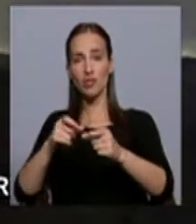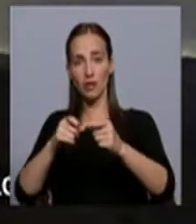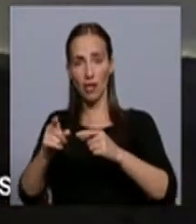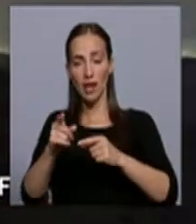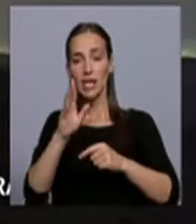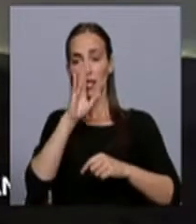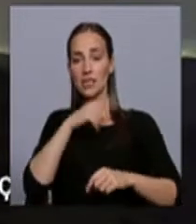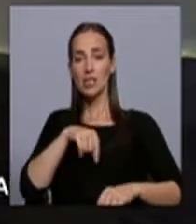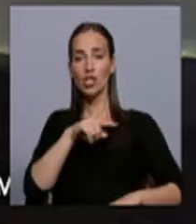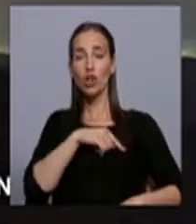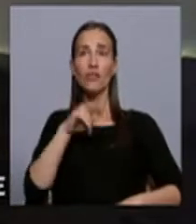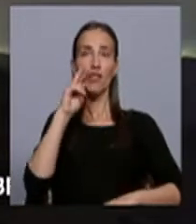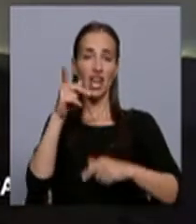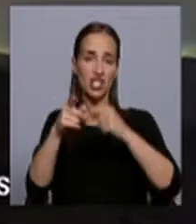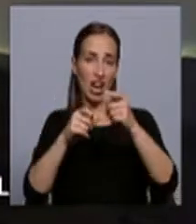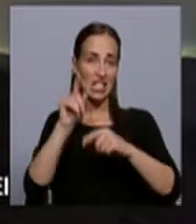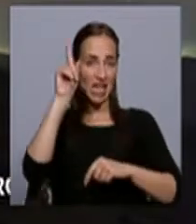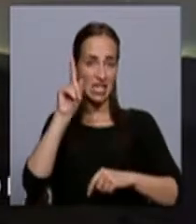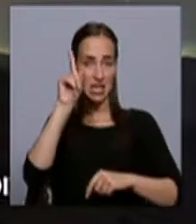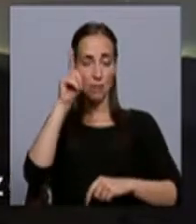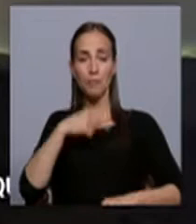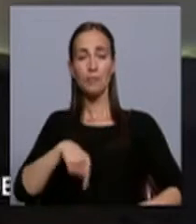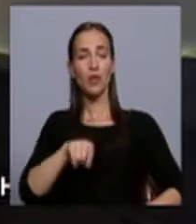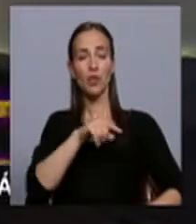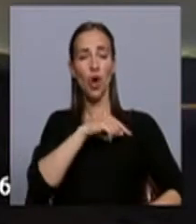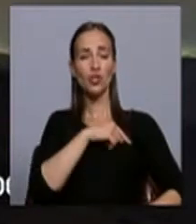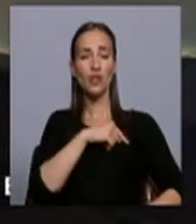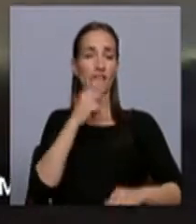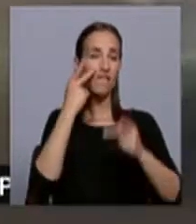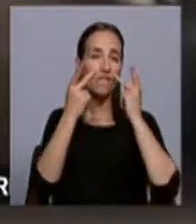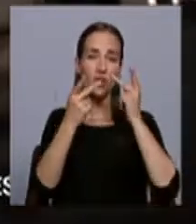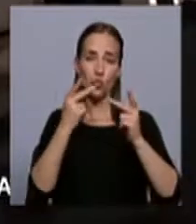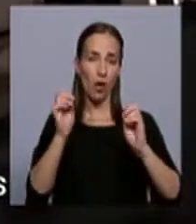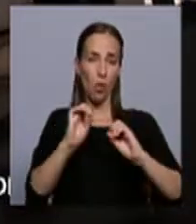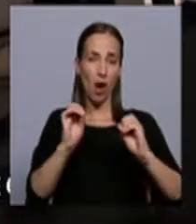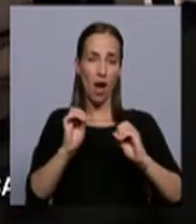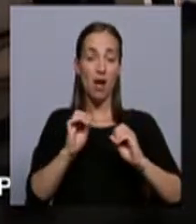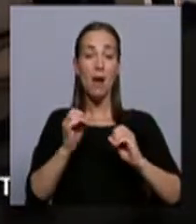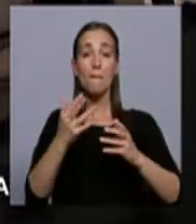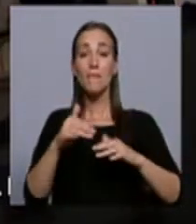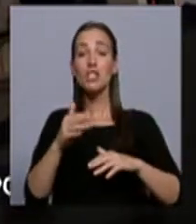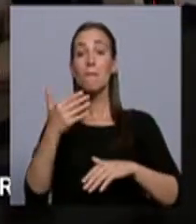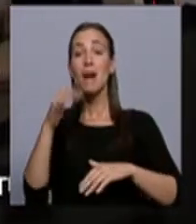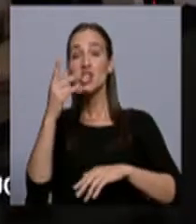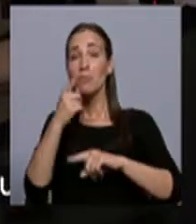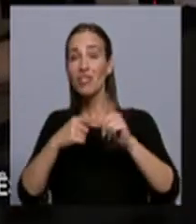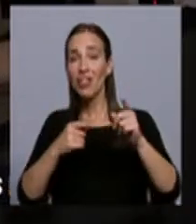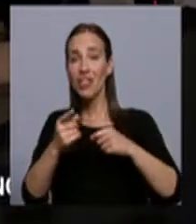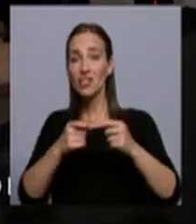luz, é compensada com a luz da segunda estrela. Ora, Cristiana, tendo em conta que quando nós olhamos para as estrelas lá em